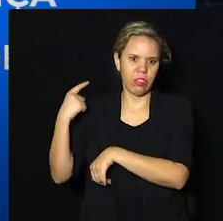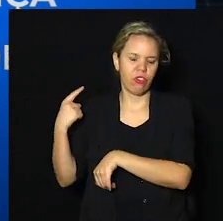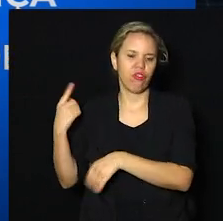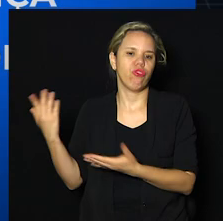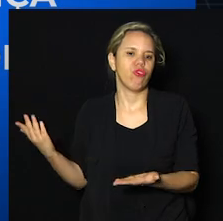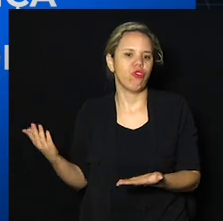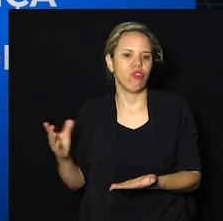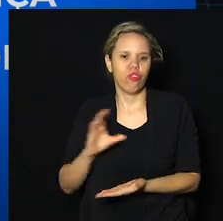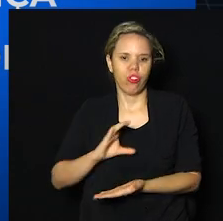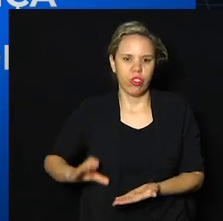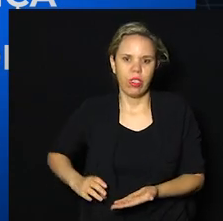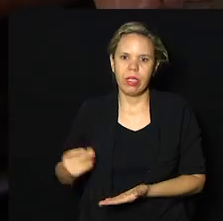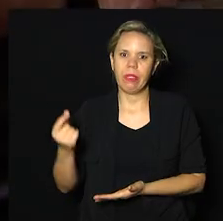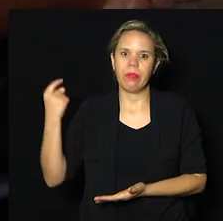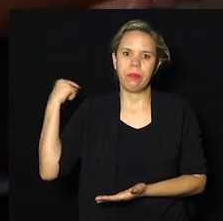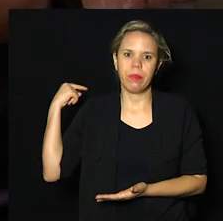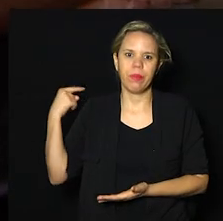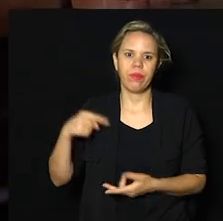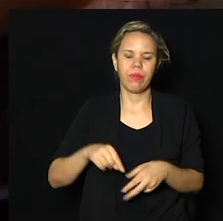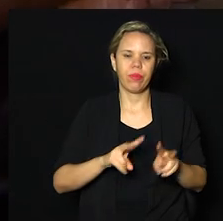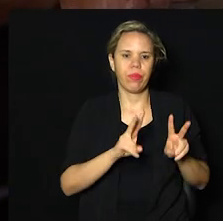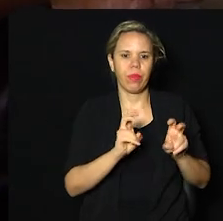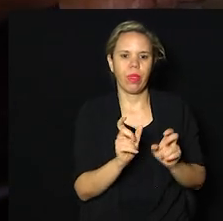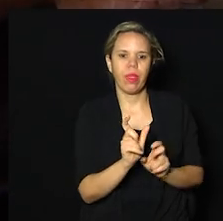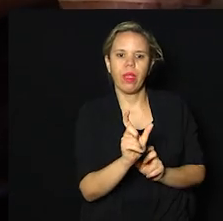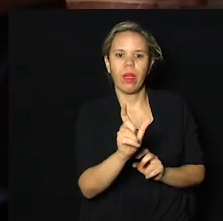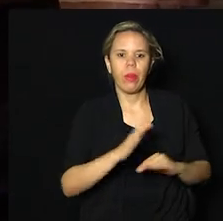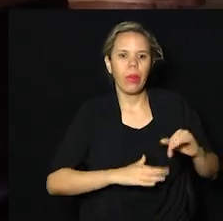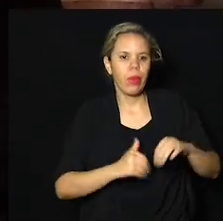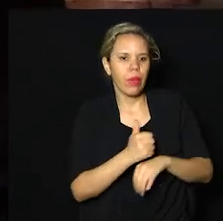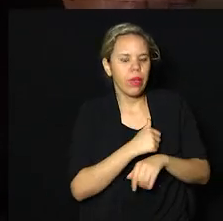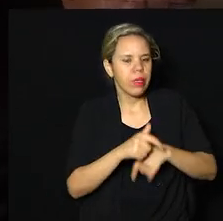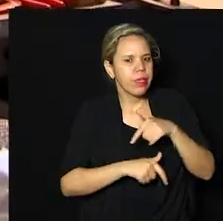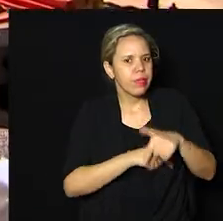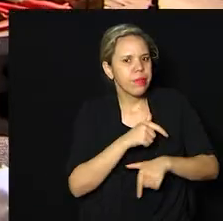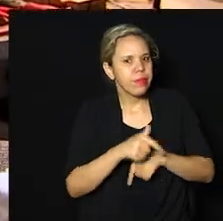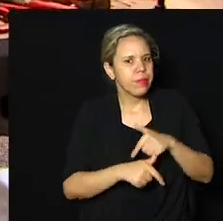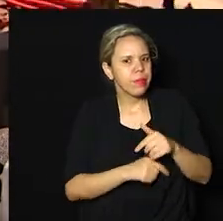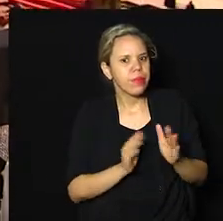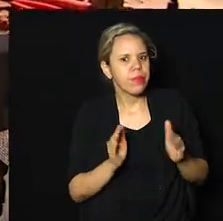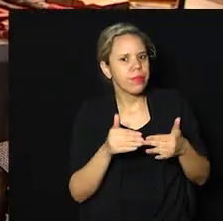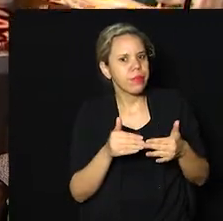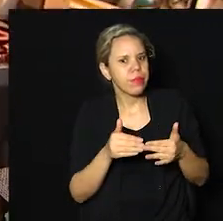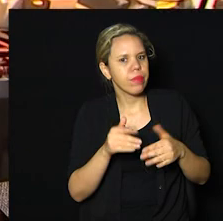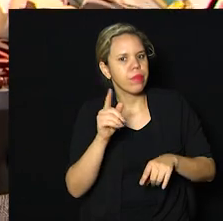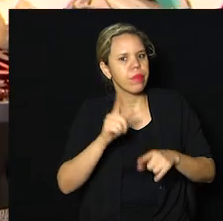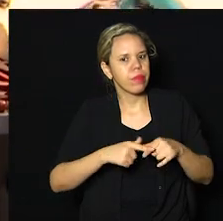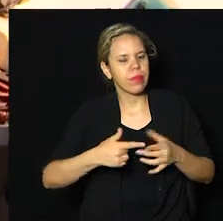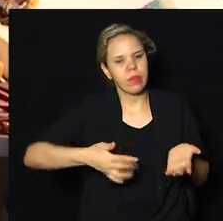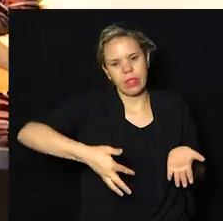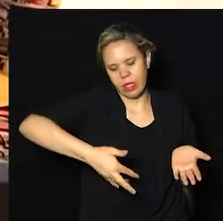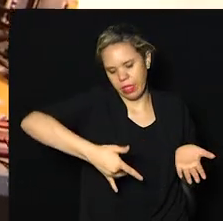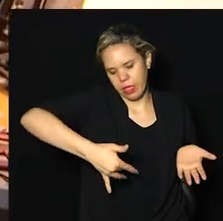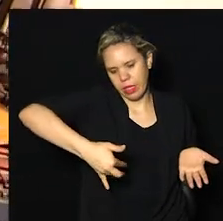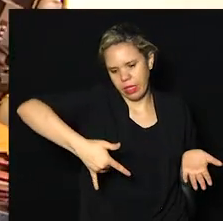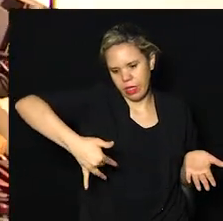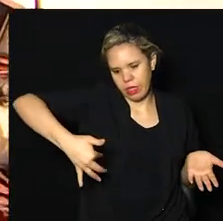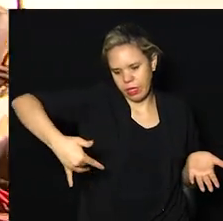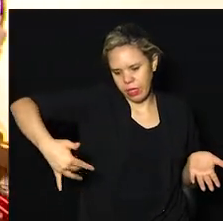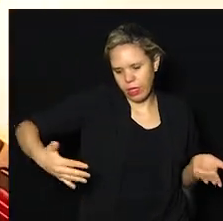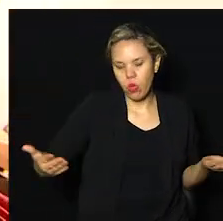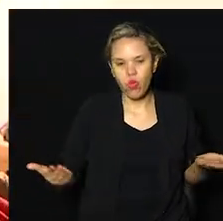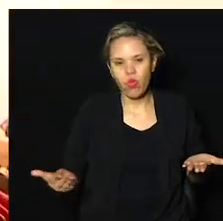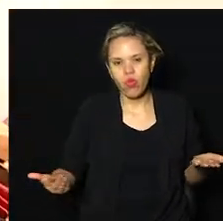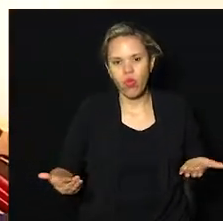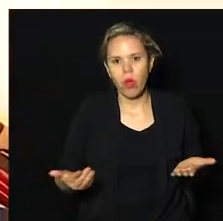cristã. É antigo, né? O termo se restringe ao profissional que trabalha especialmente com instrumentos de cordas, mas hoje em